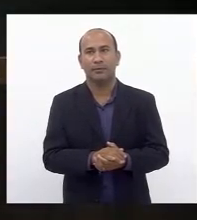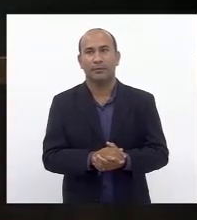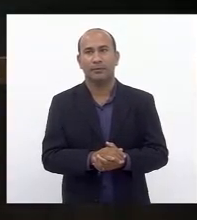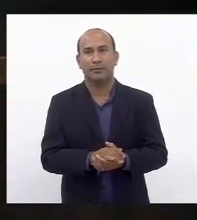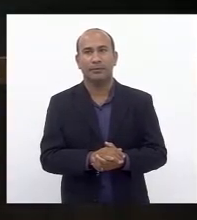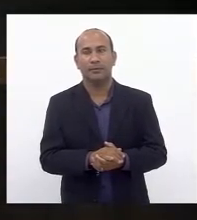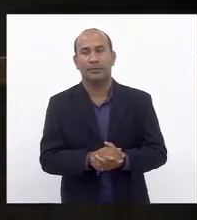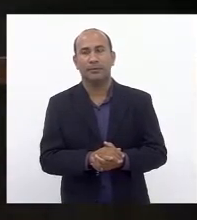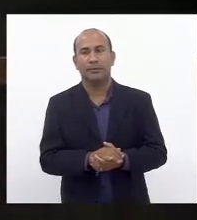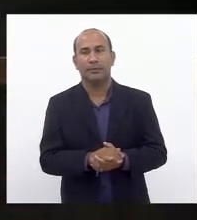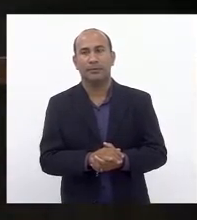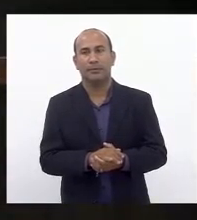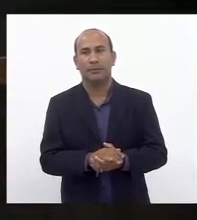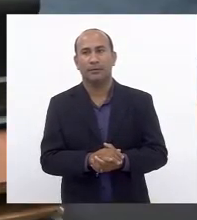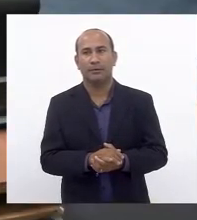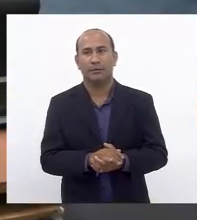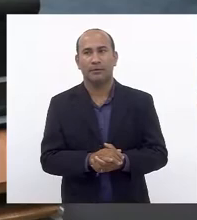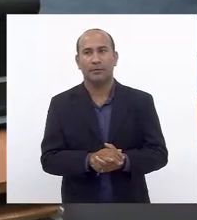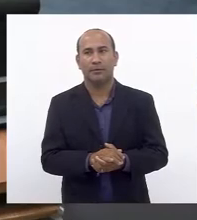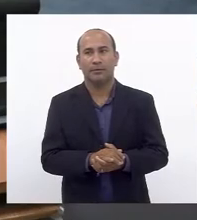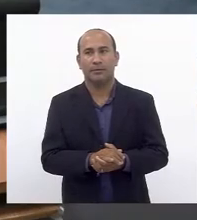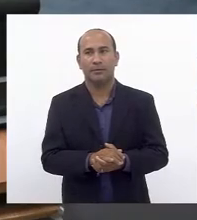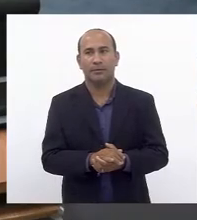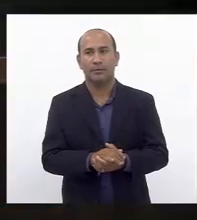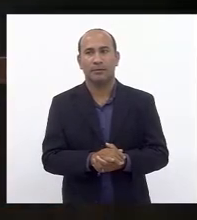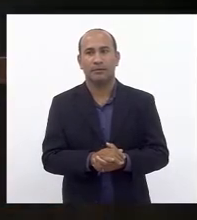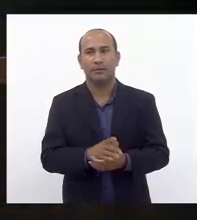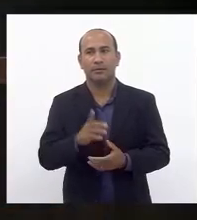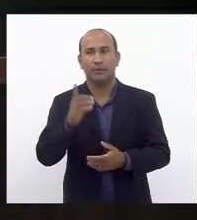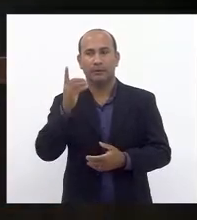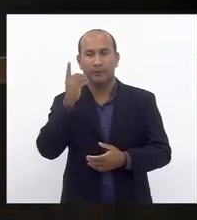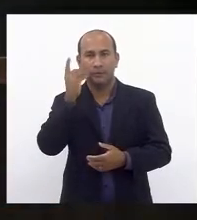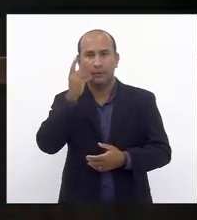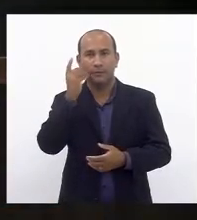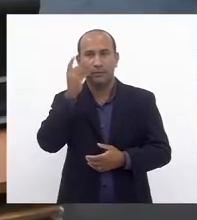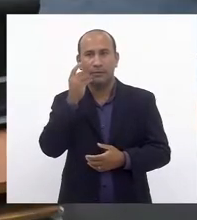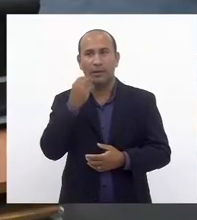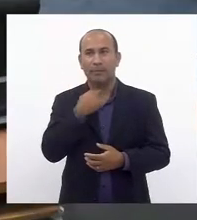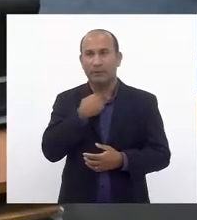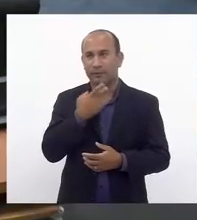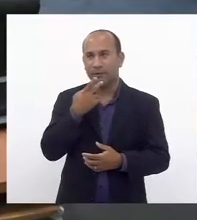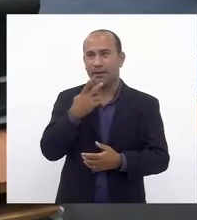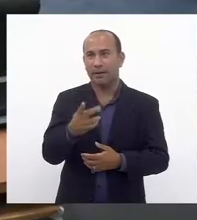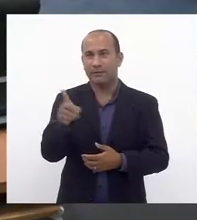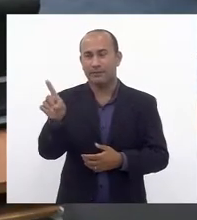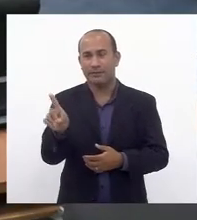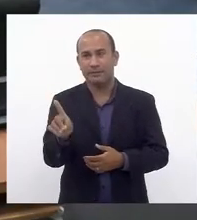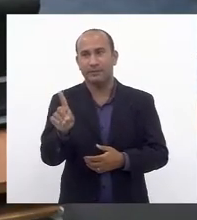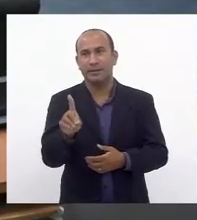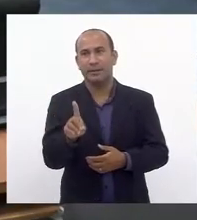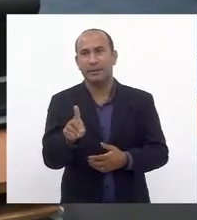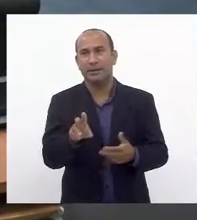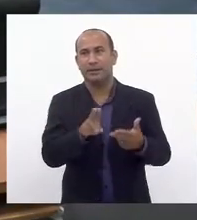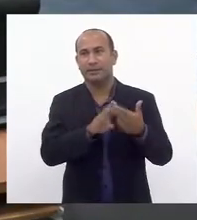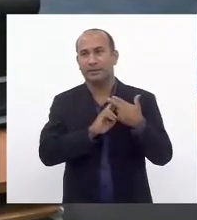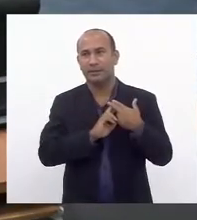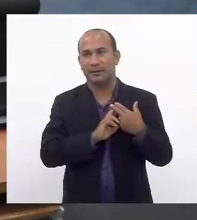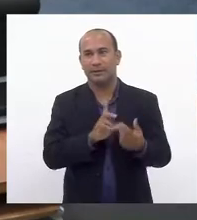Deputado, vou designar. Posso falar, não? Não, Vossa Excelência é autora. Jura, presidente. Vou designar o deputado.